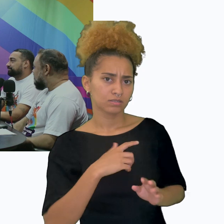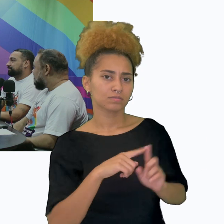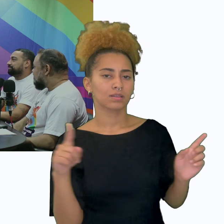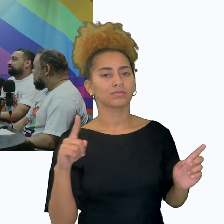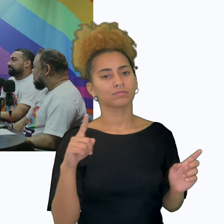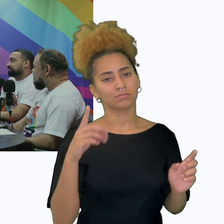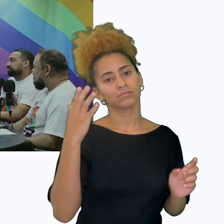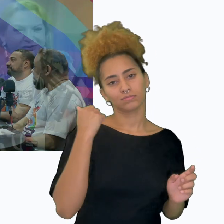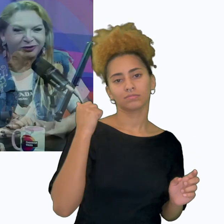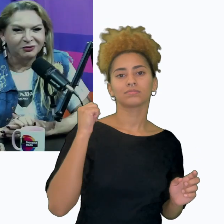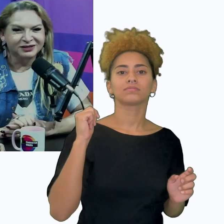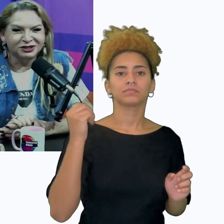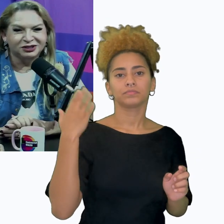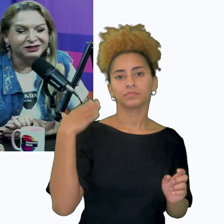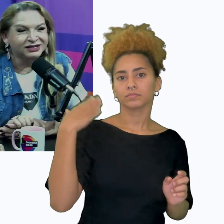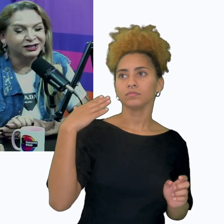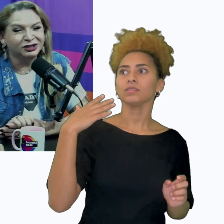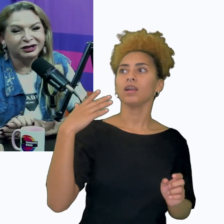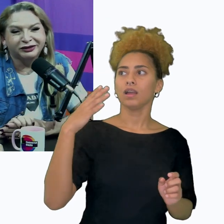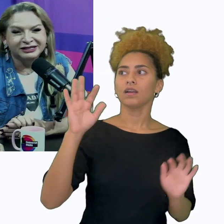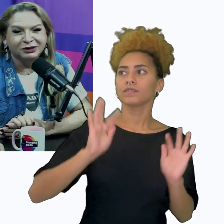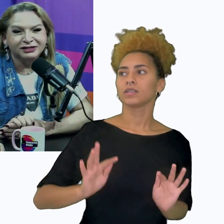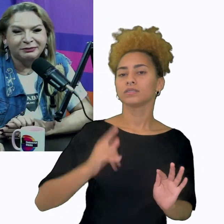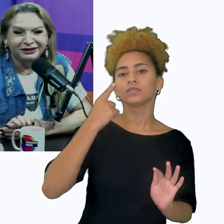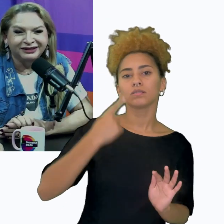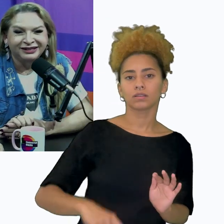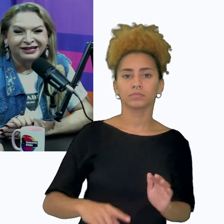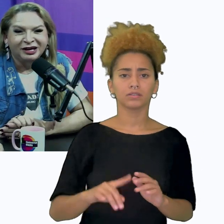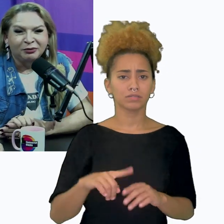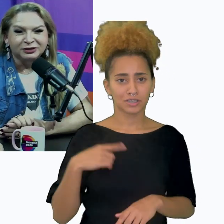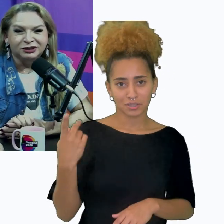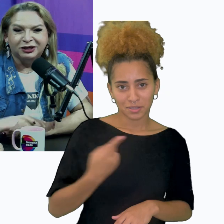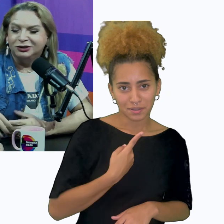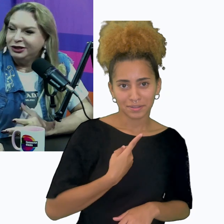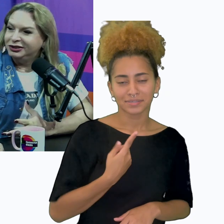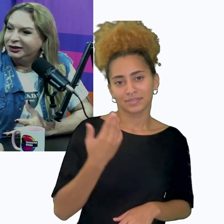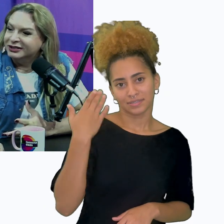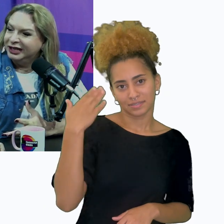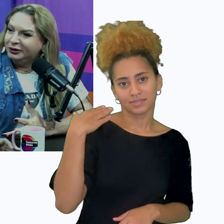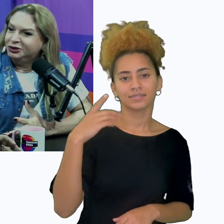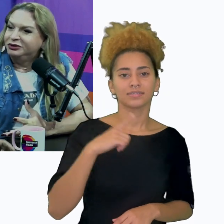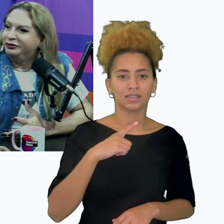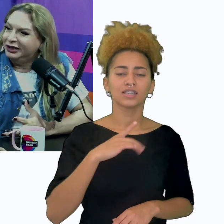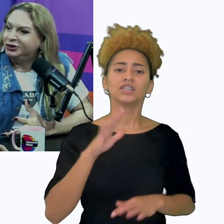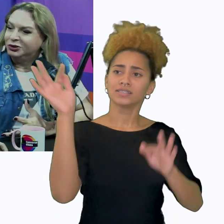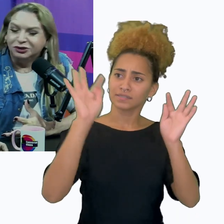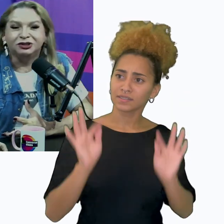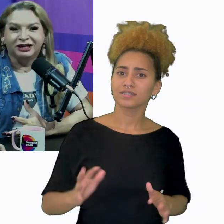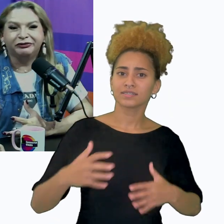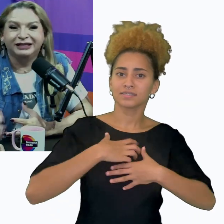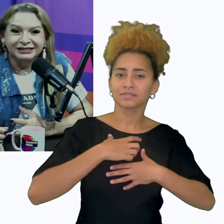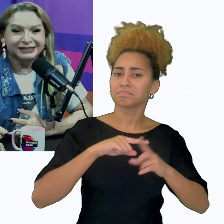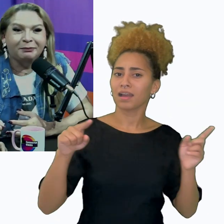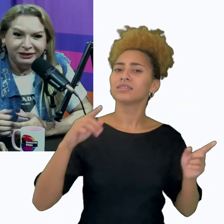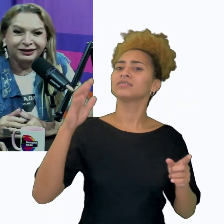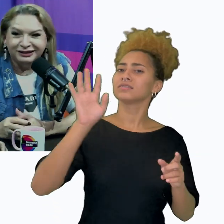e sabemos que fomos, né? A gente diz assim, a gente era feliz e não sabia. Sim. Mas eu acho que a gente, na nossa época de Divine, de shows, a gente era